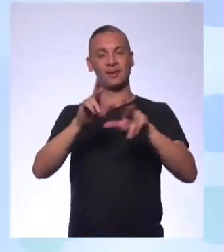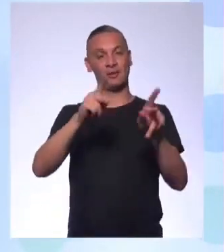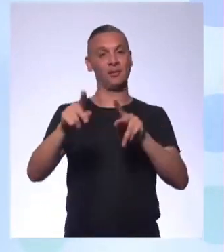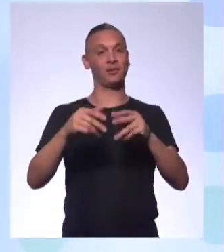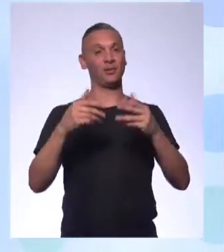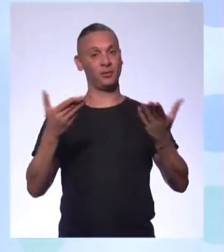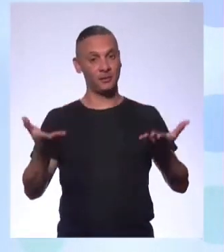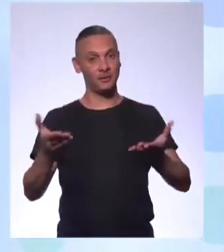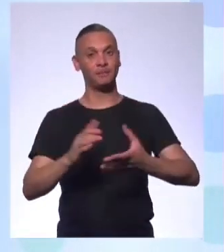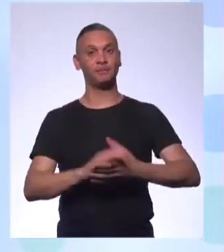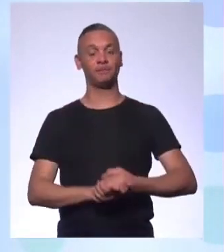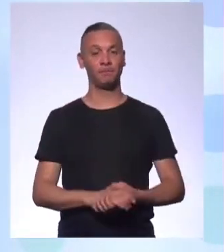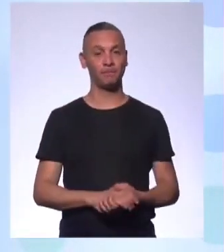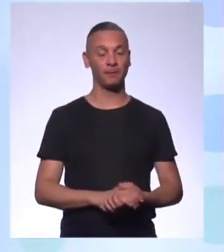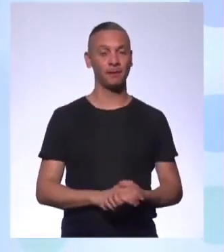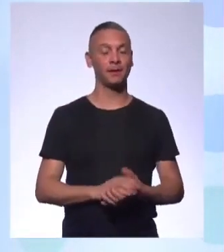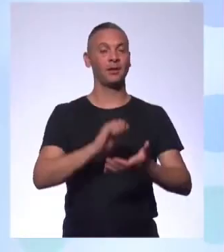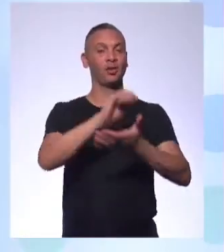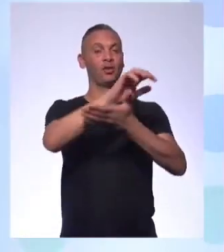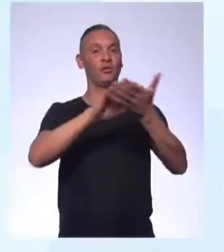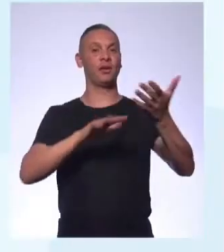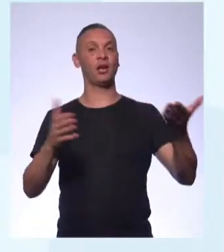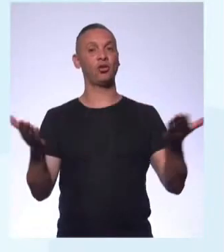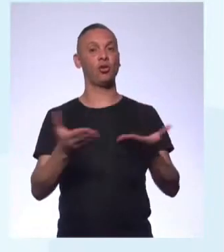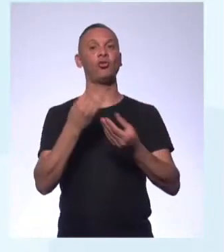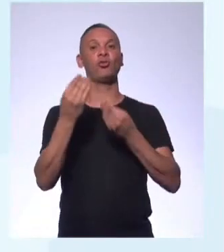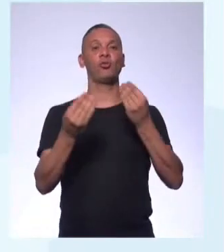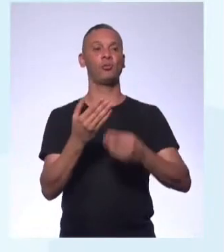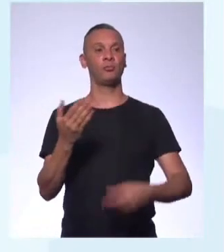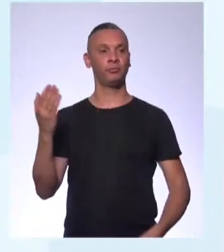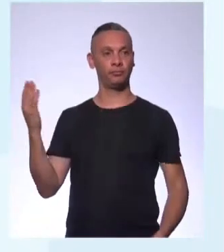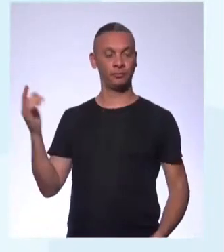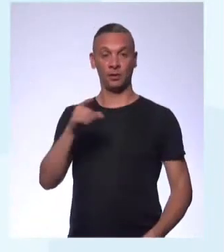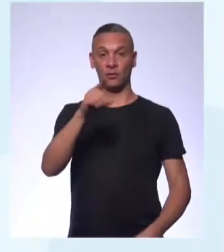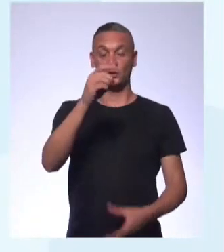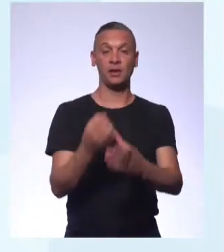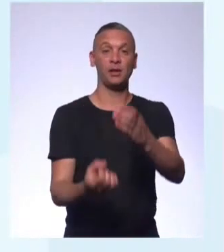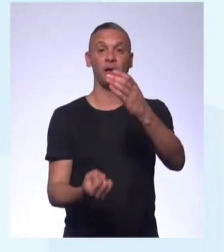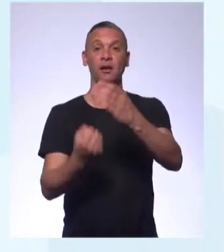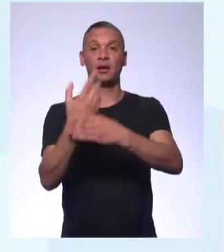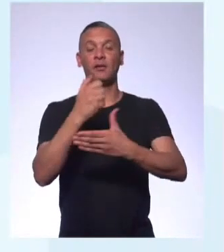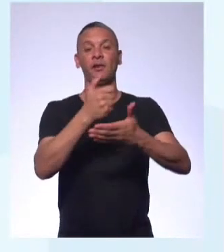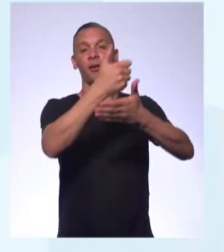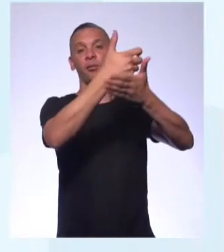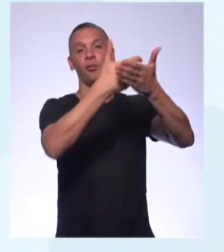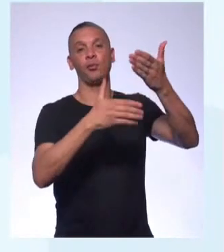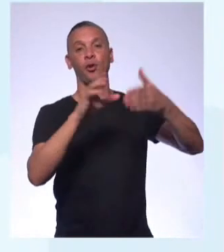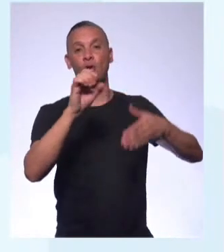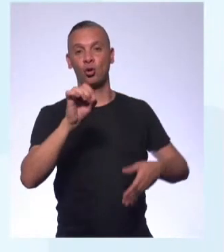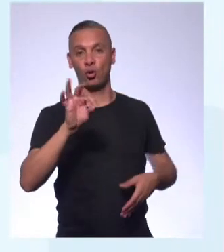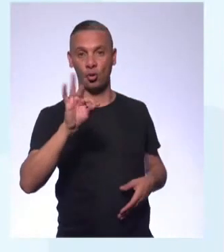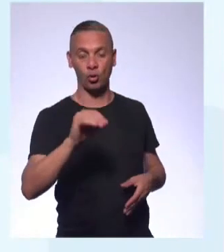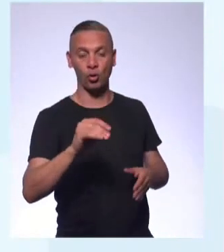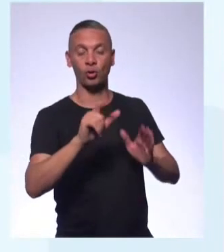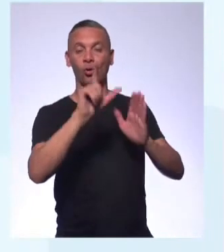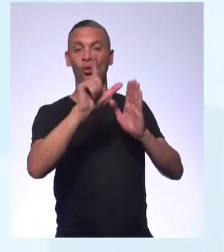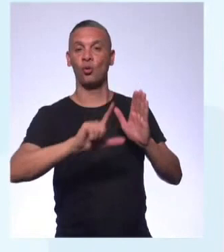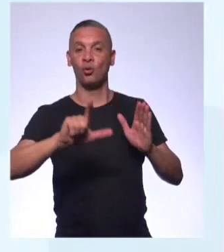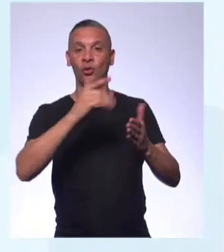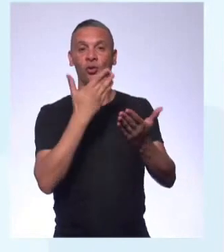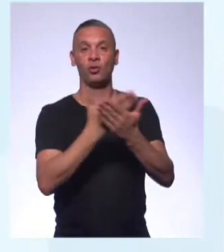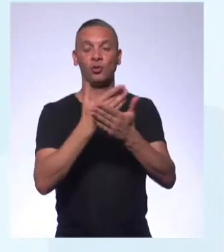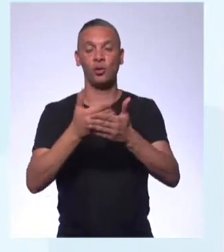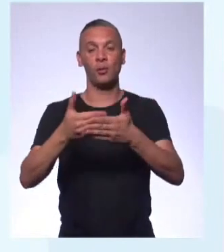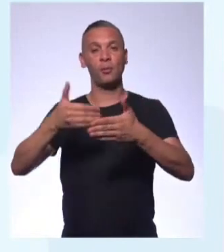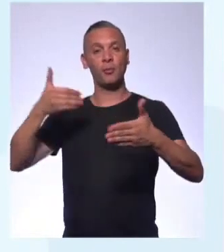respeito. Então, vamos lá. A atividade de hoje. Elabore um conto utilizando todos os procedimentos literários estudados